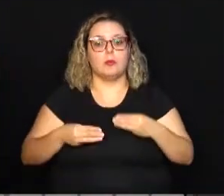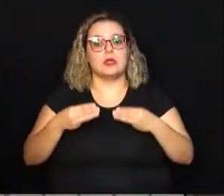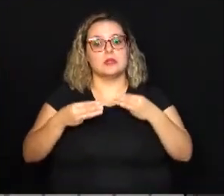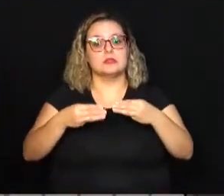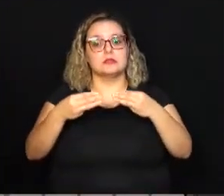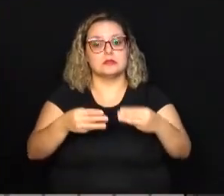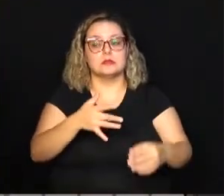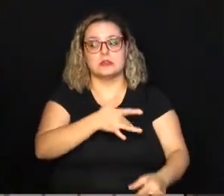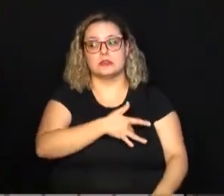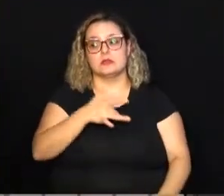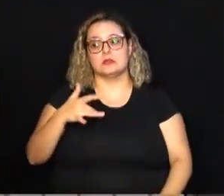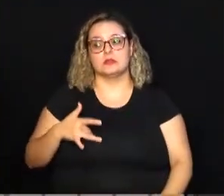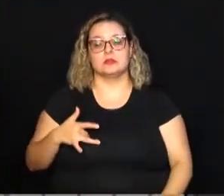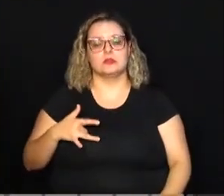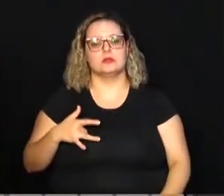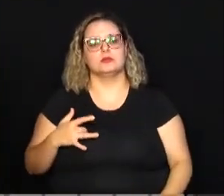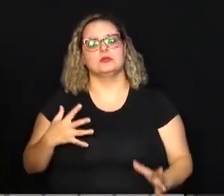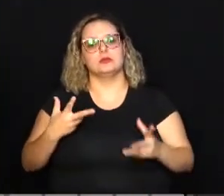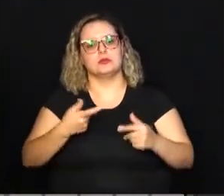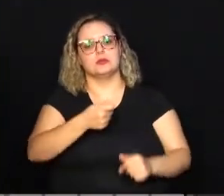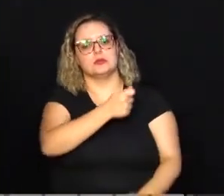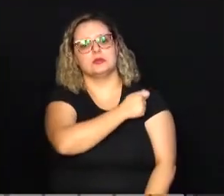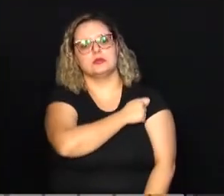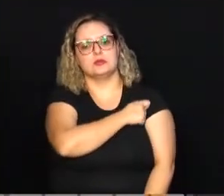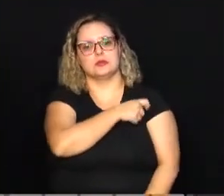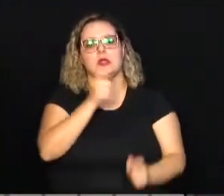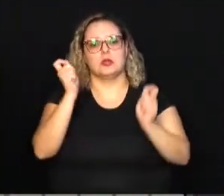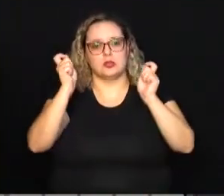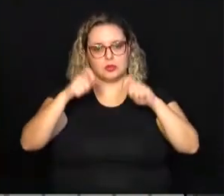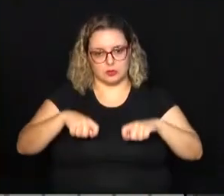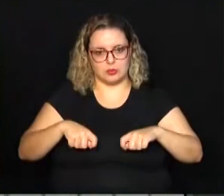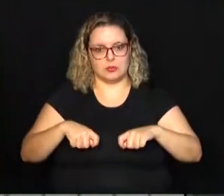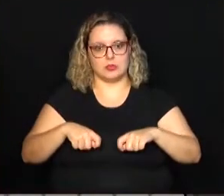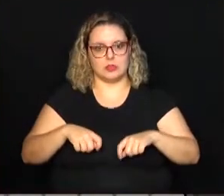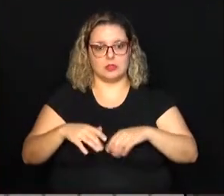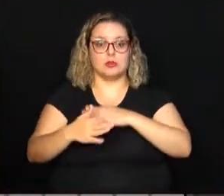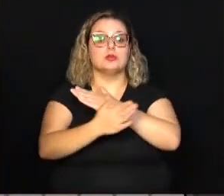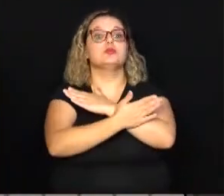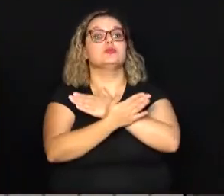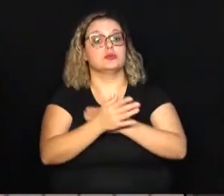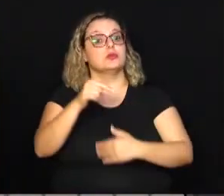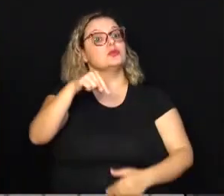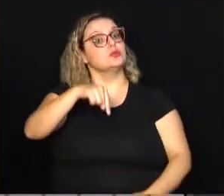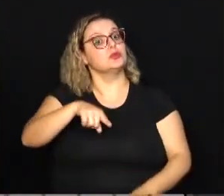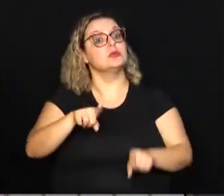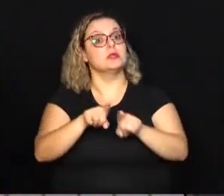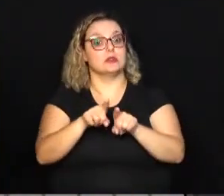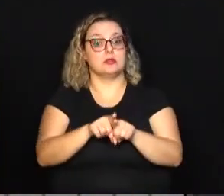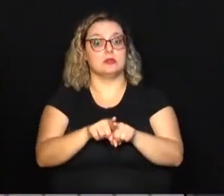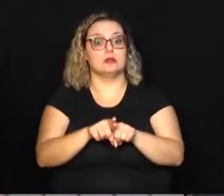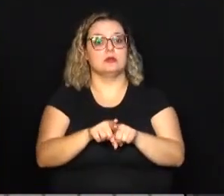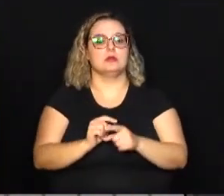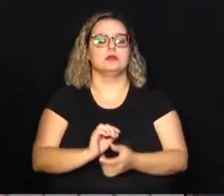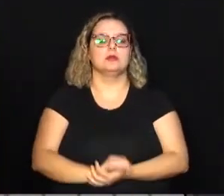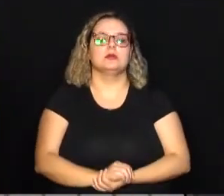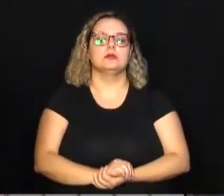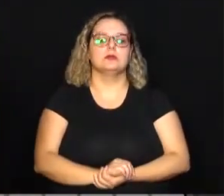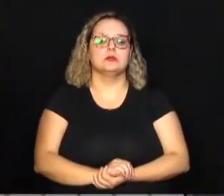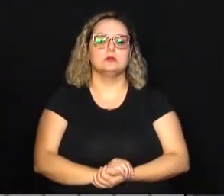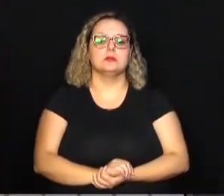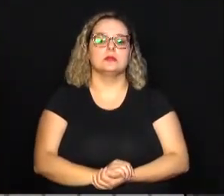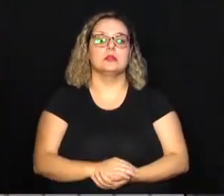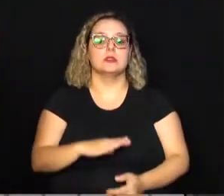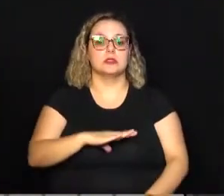Saúde e as autoridades competentes para que nos ajudem aqui também, né? É importante esse aporte financeiro para que